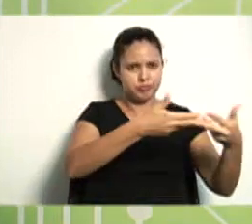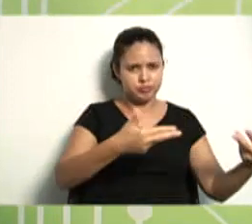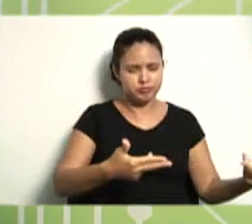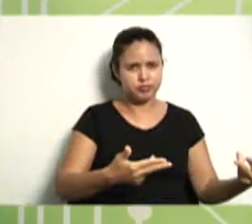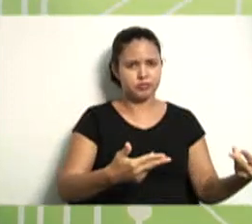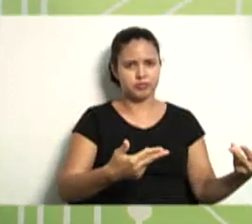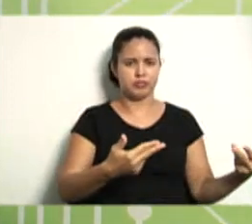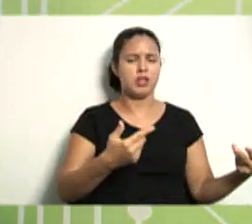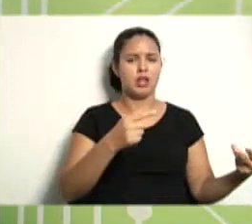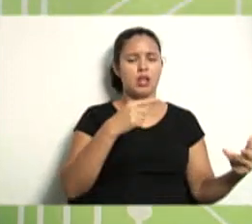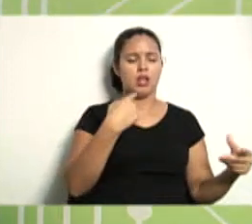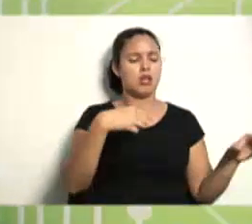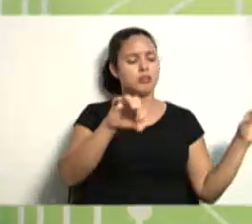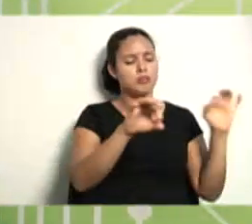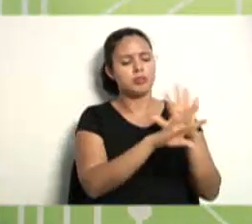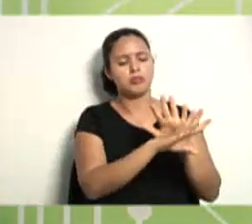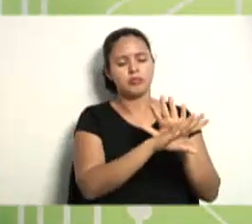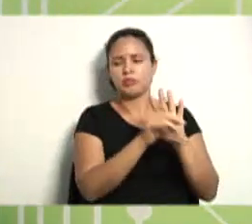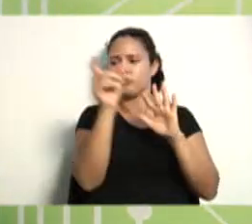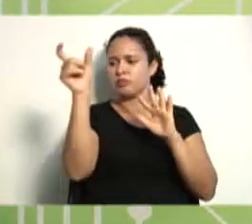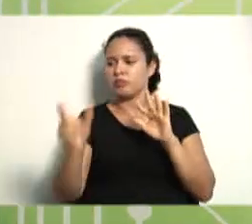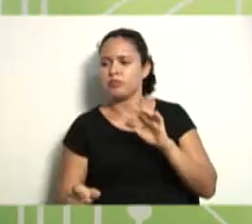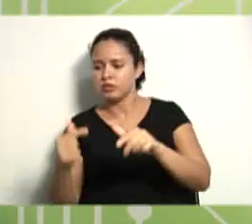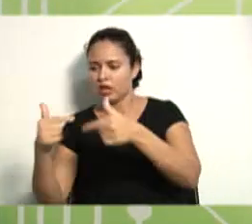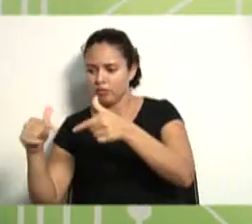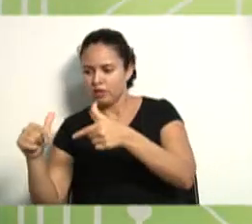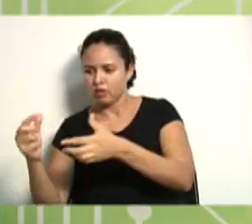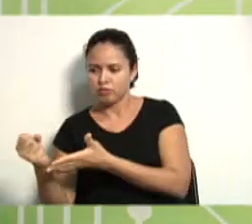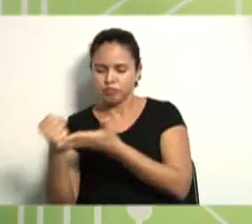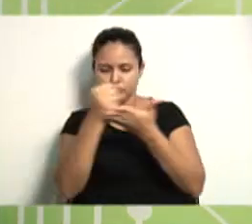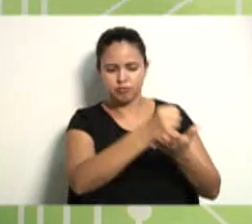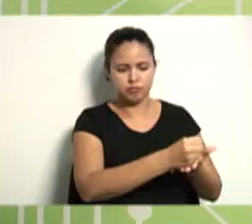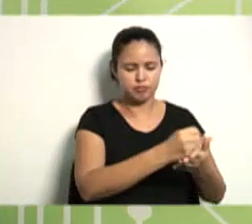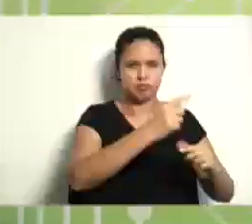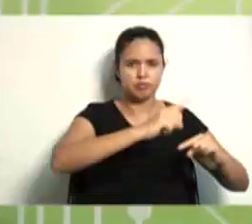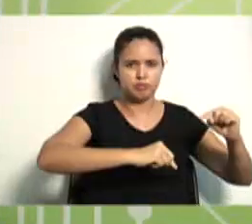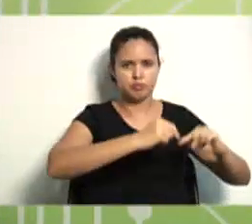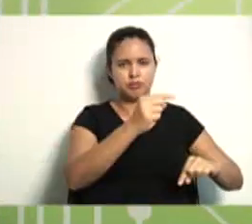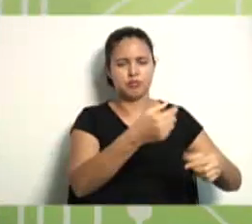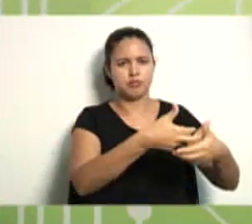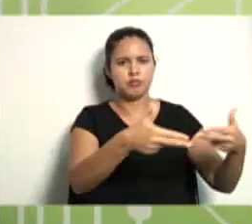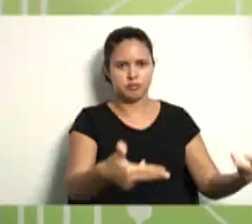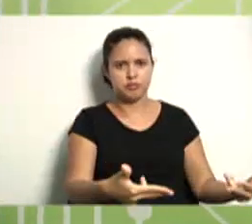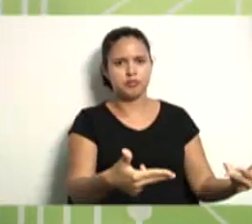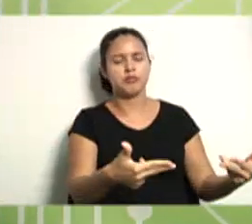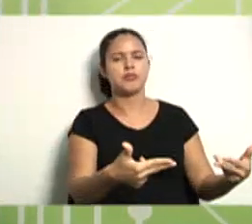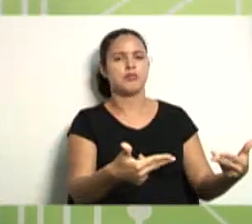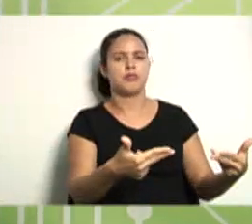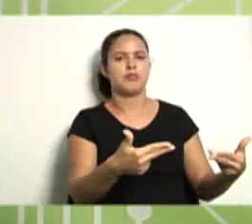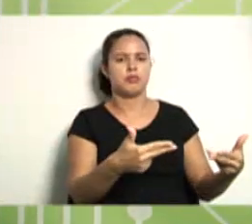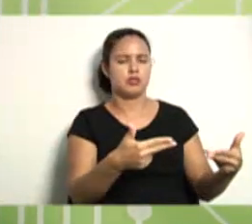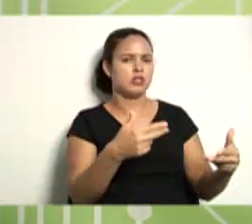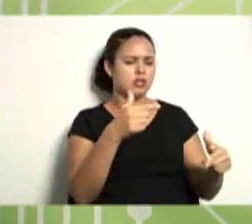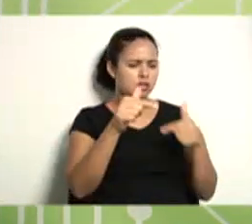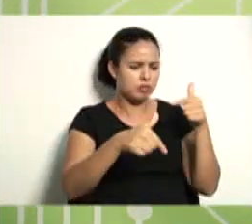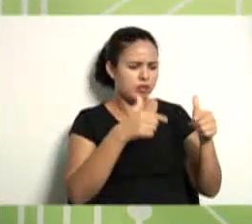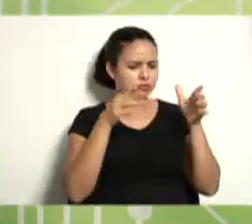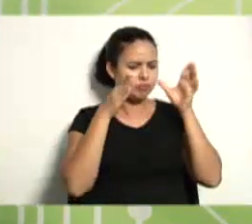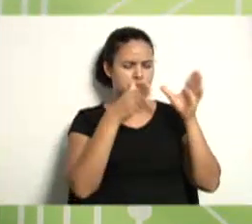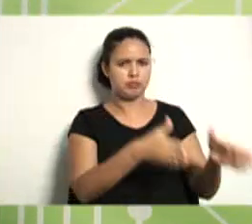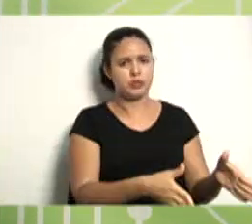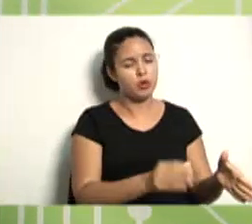são resultado do trabalho de alguém. Se não o nosso trabalho direto, o trabalho de pessoas